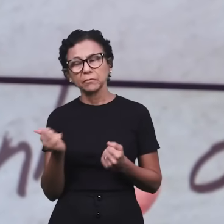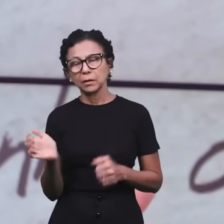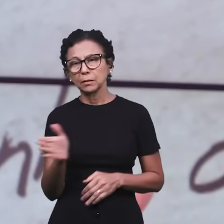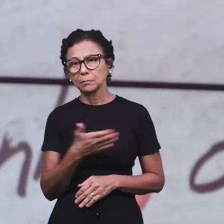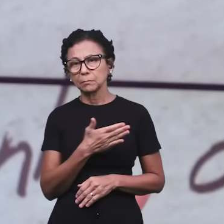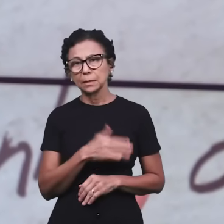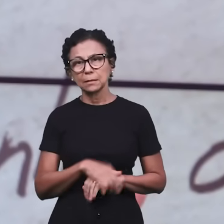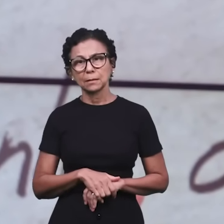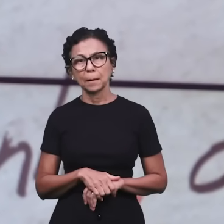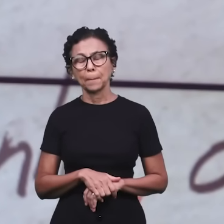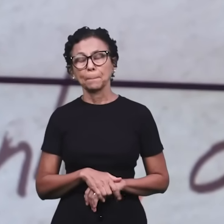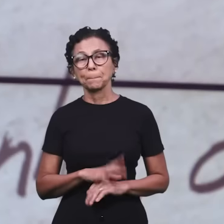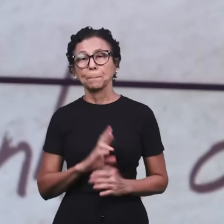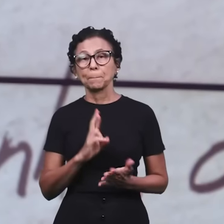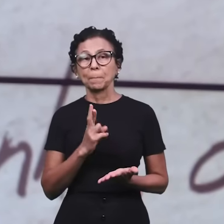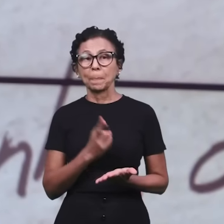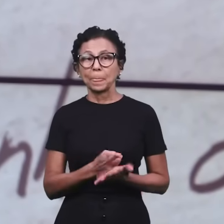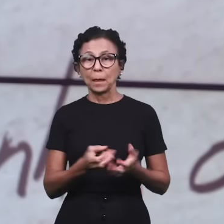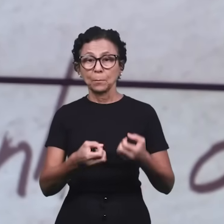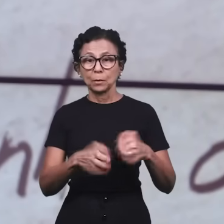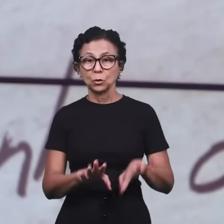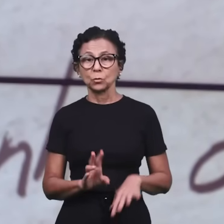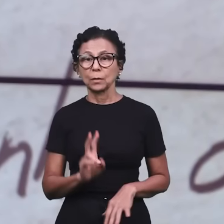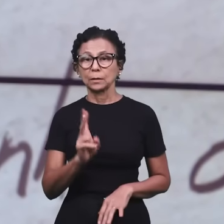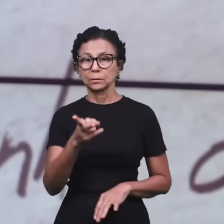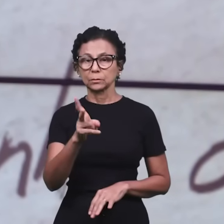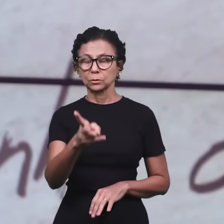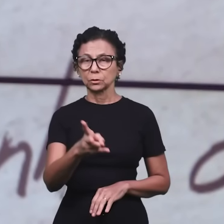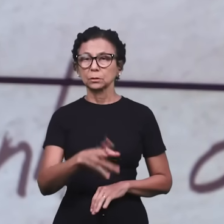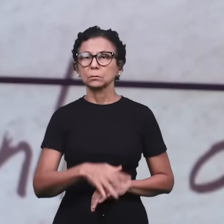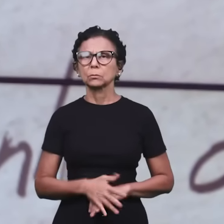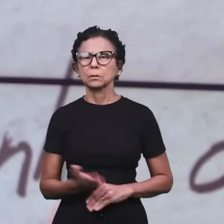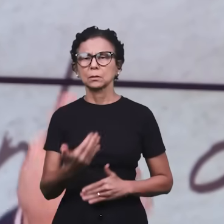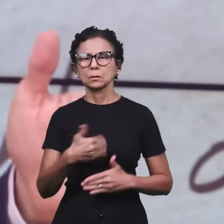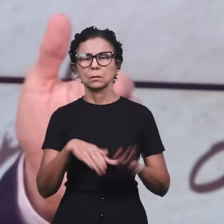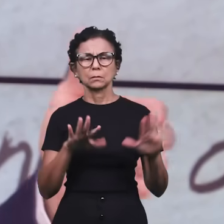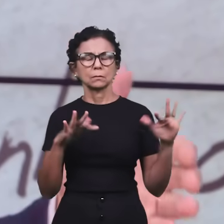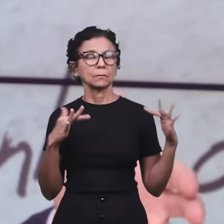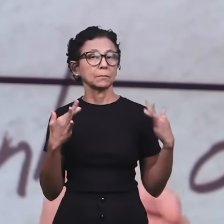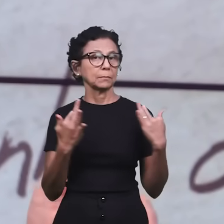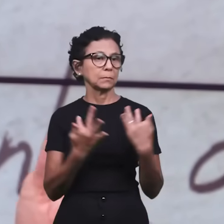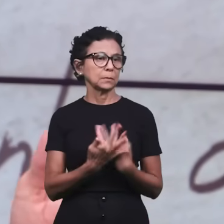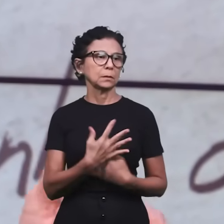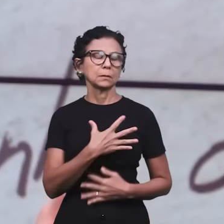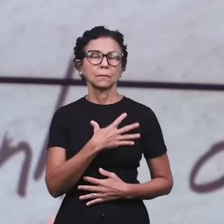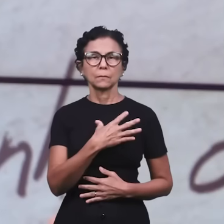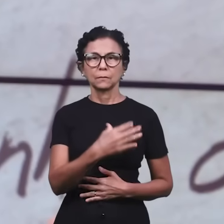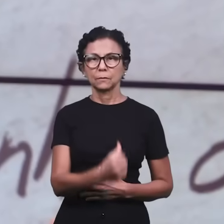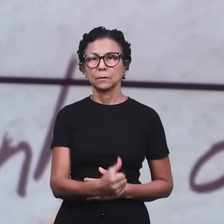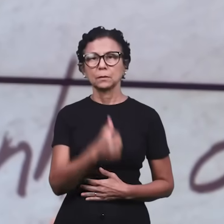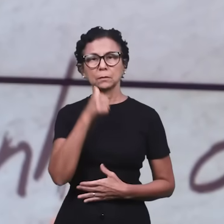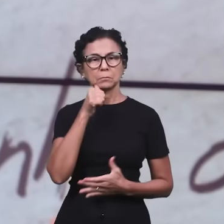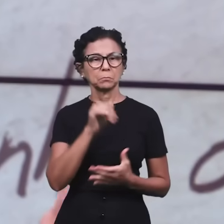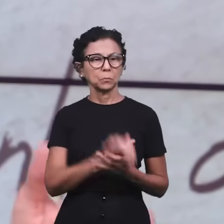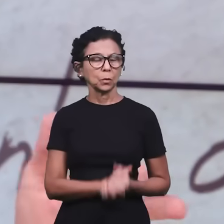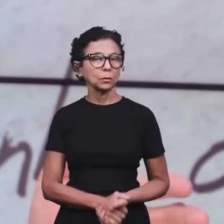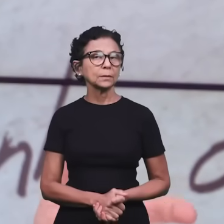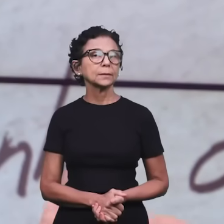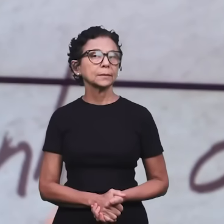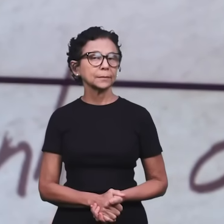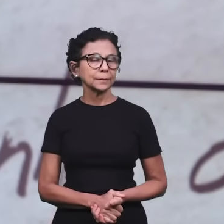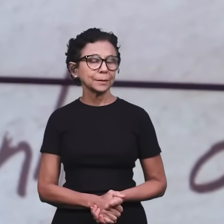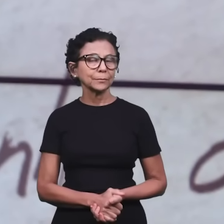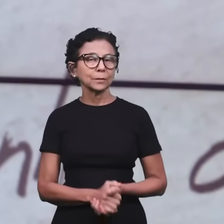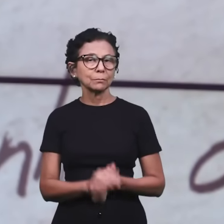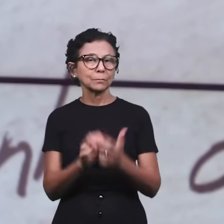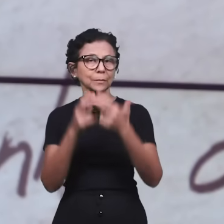ficam, né? E Exato. danos ficam dentro dos lares, Muito com bom, os Fábio. filhos, com as esposas. Isso não vai passar, ou se